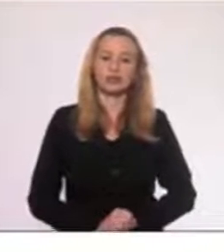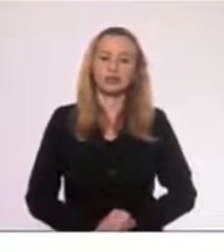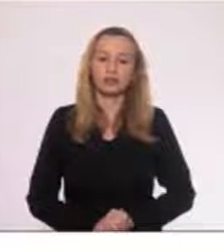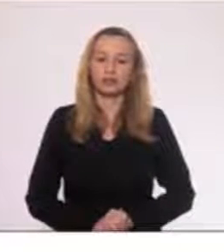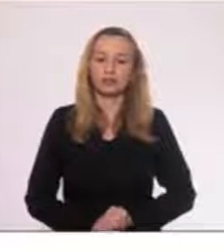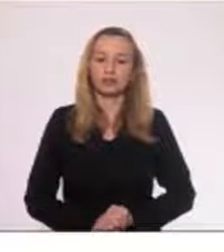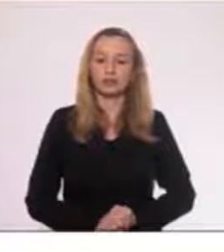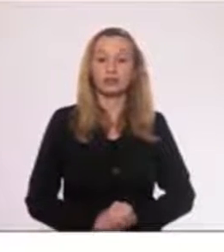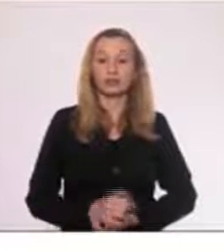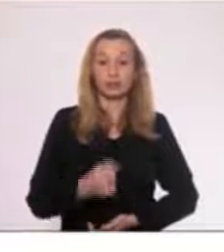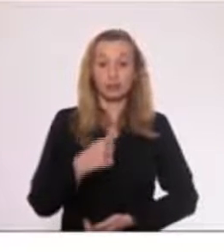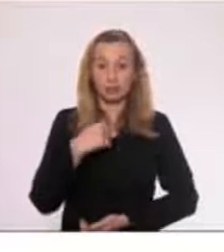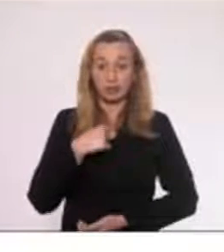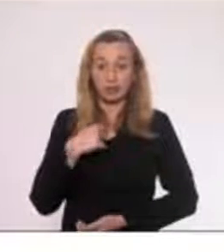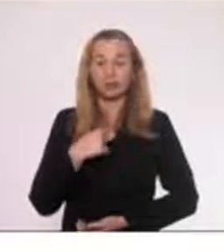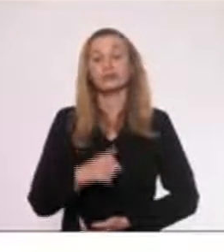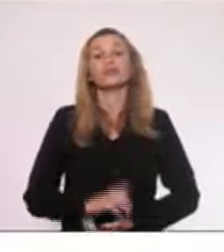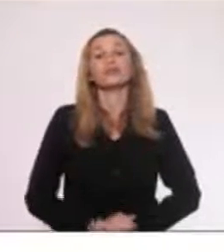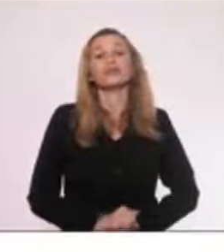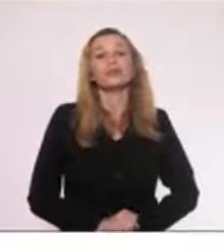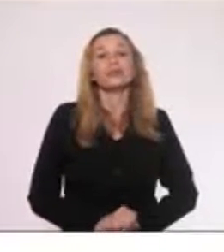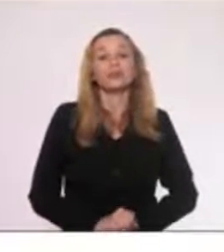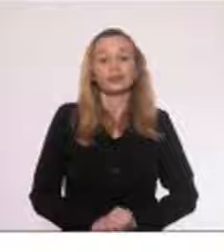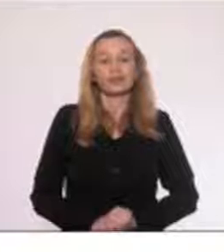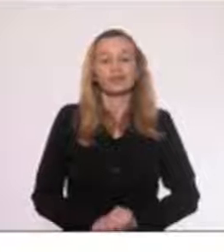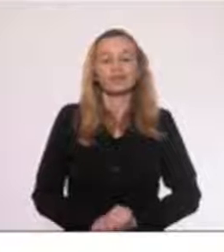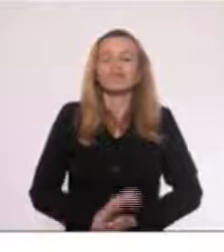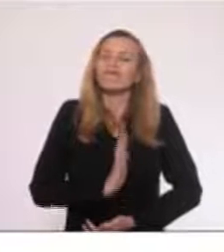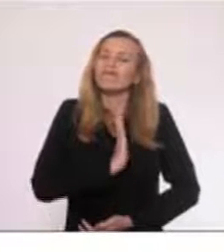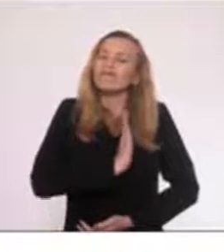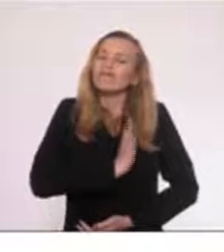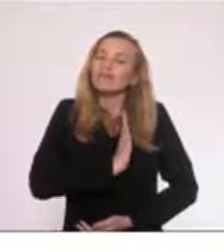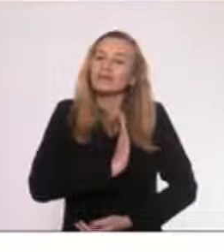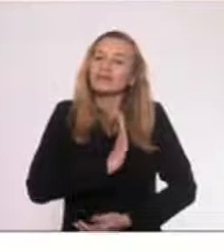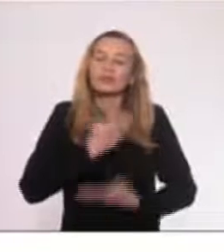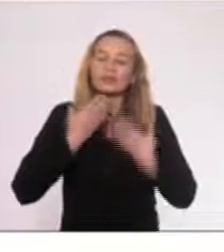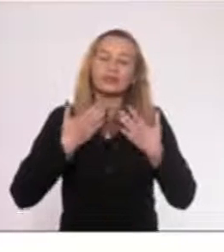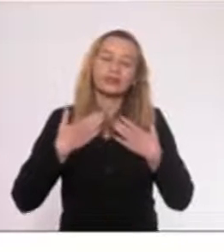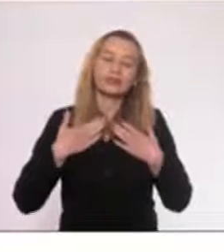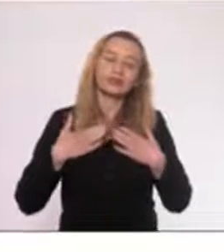eu fico de coração aliviado,